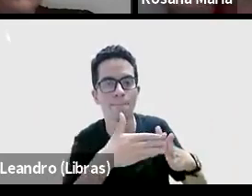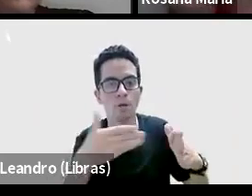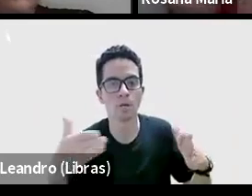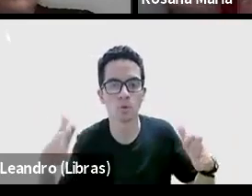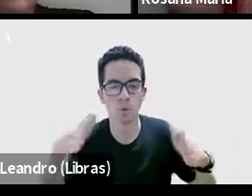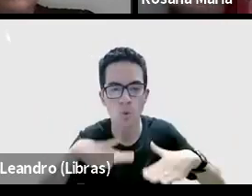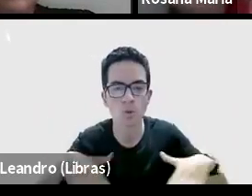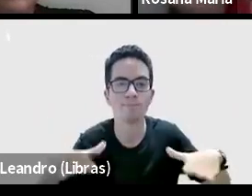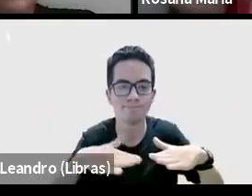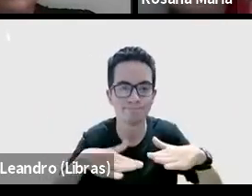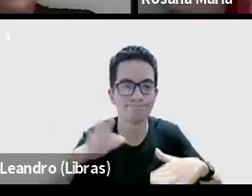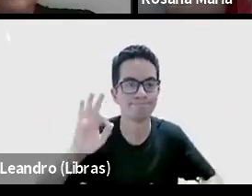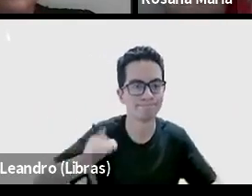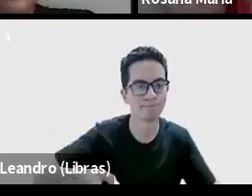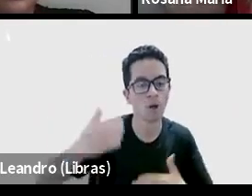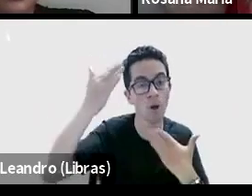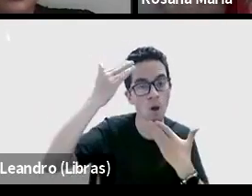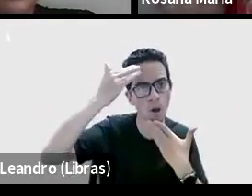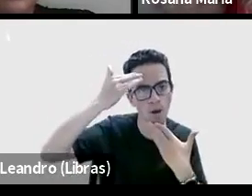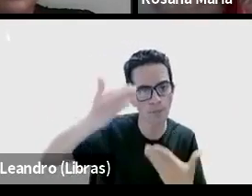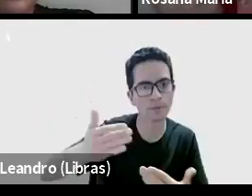mais. Obrigado.